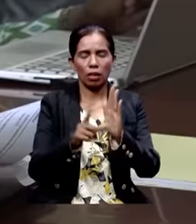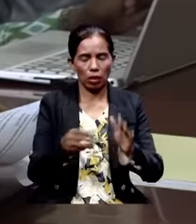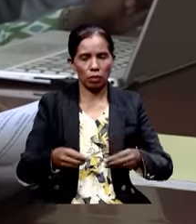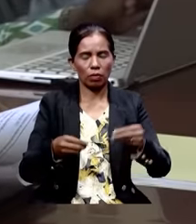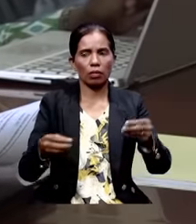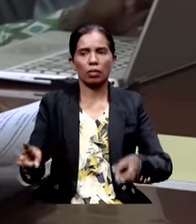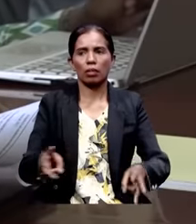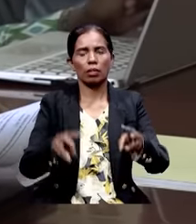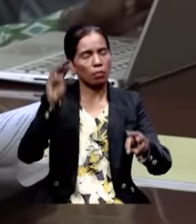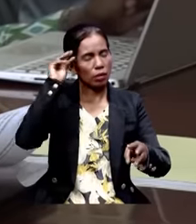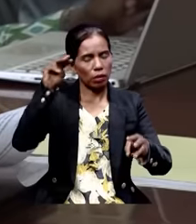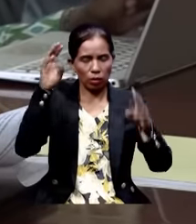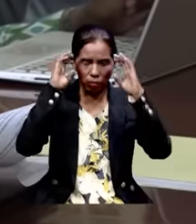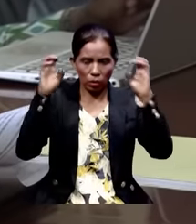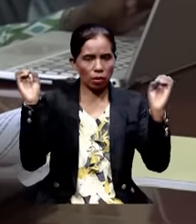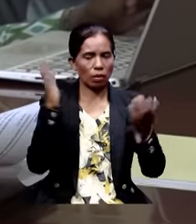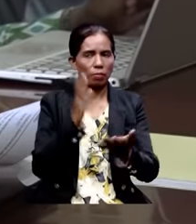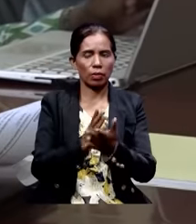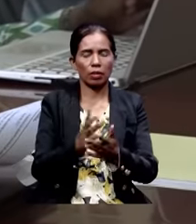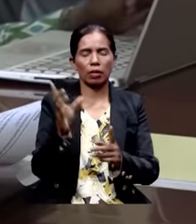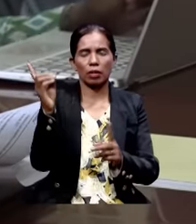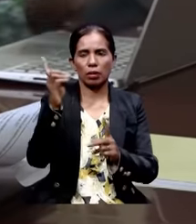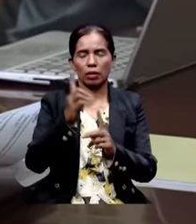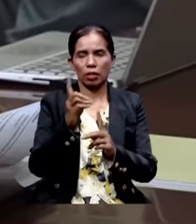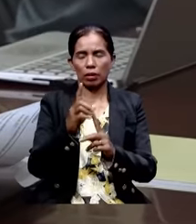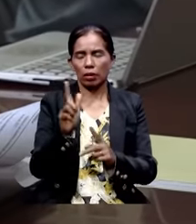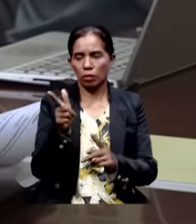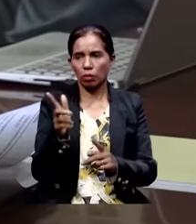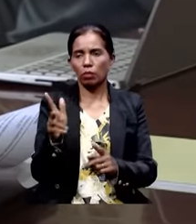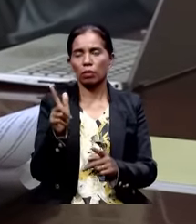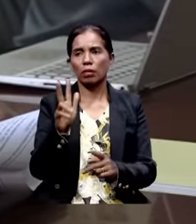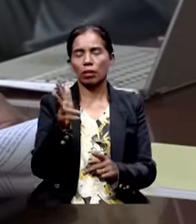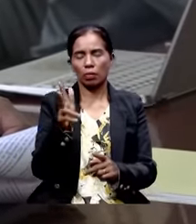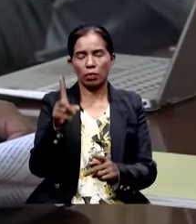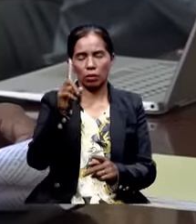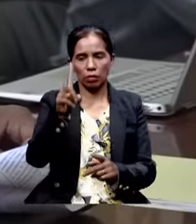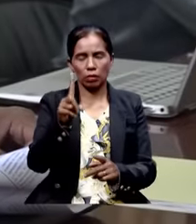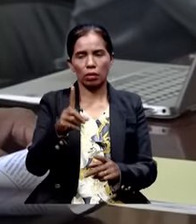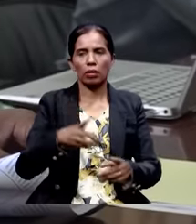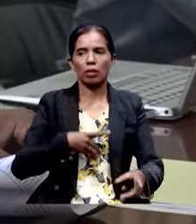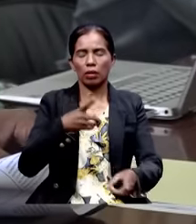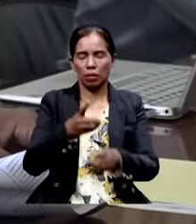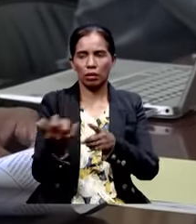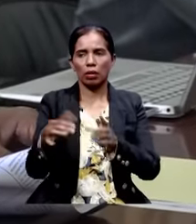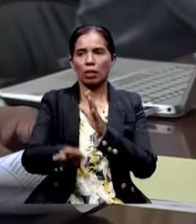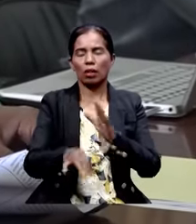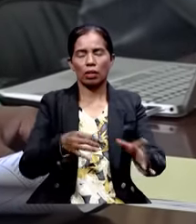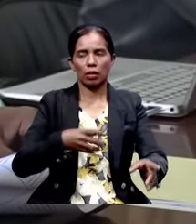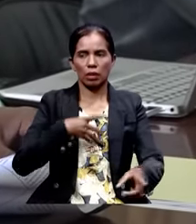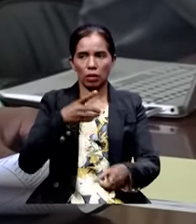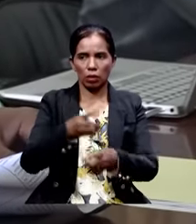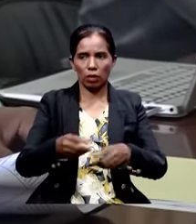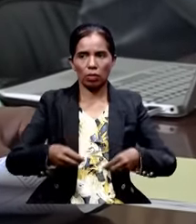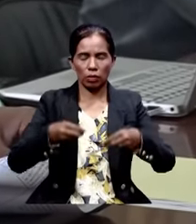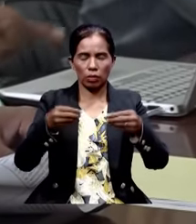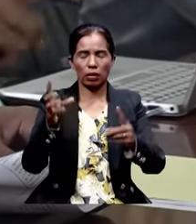Bagi Ministerio de Educação lah parang. Tuh ia 31 de Dezembro, ini nufin siramos kita sendiri direct bah salari. Formatik, tuh